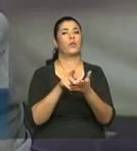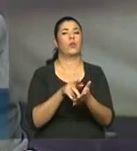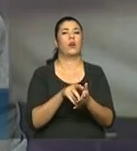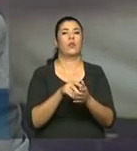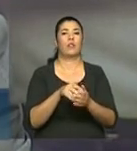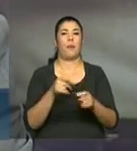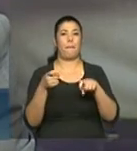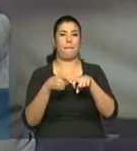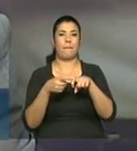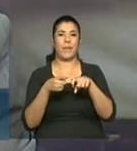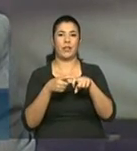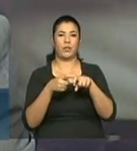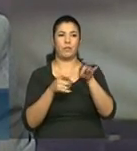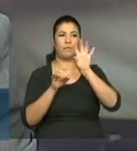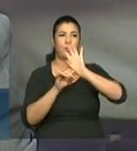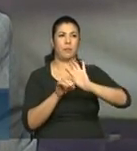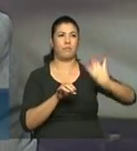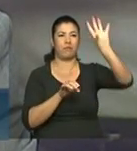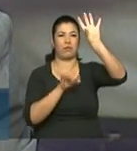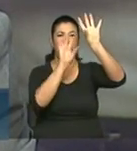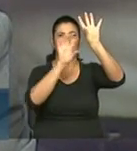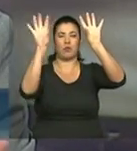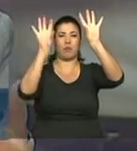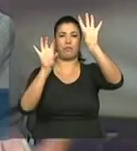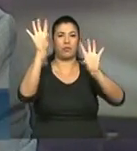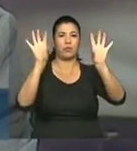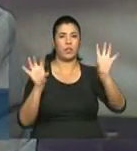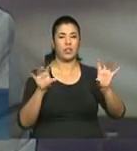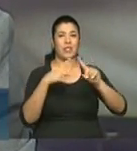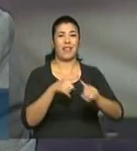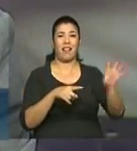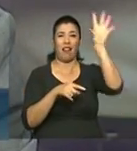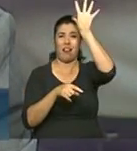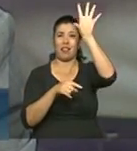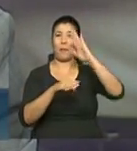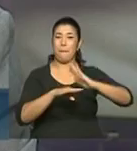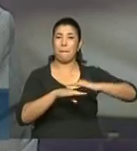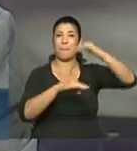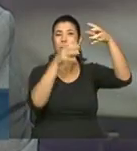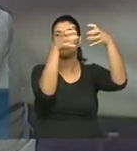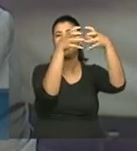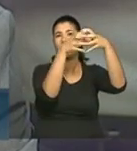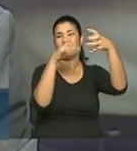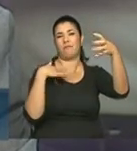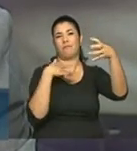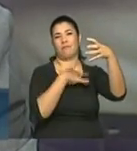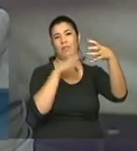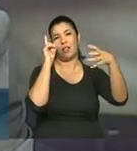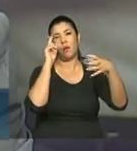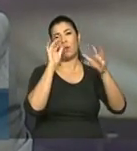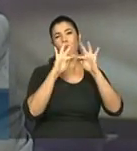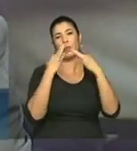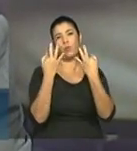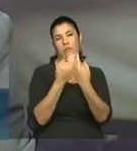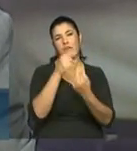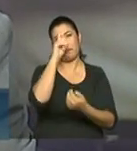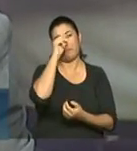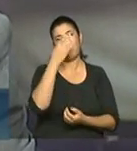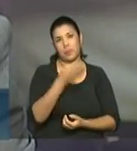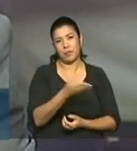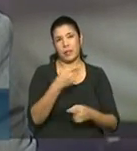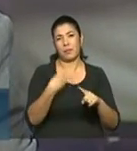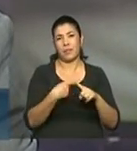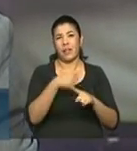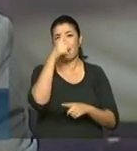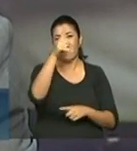Médicos, são exatamente as regiões que receberam a maior cobertura de equipes de saúde da família, de médicos do programa, porque era a região